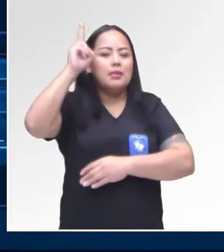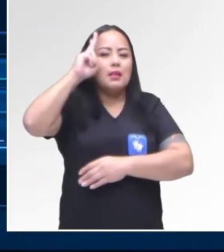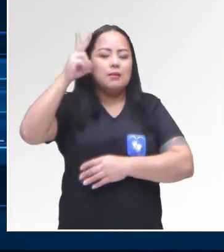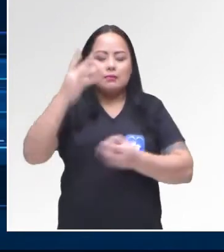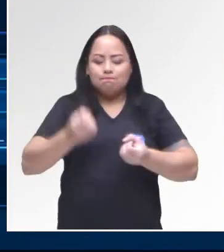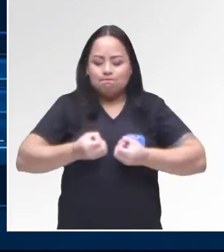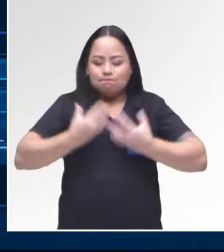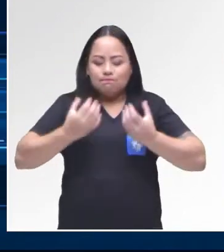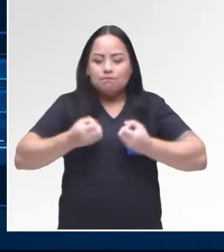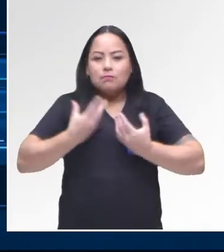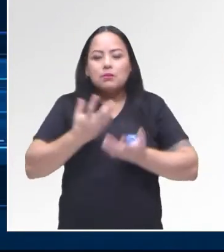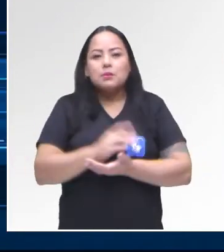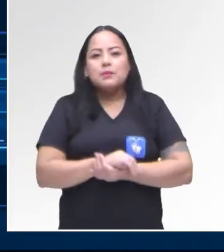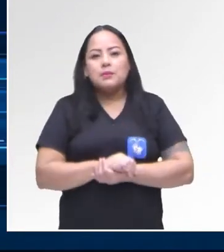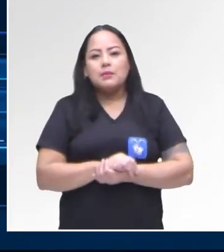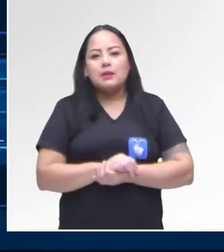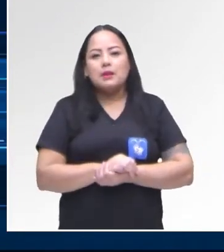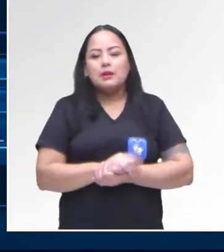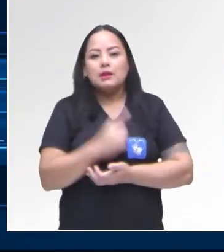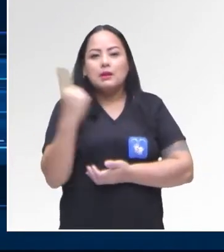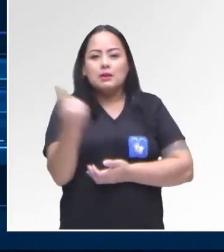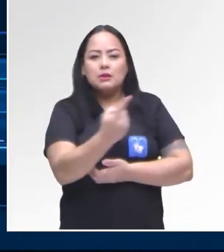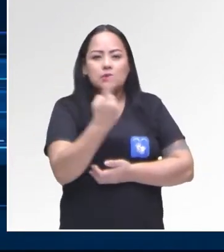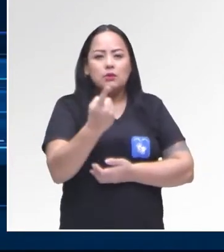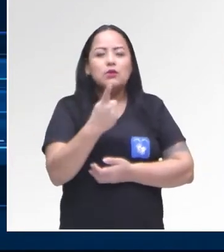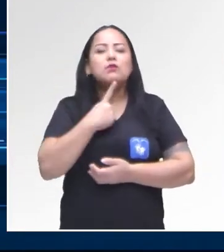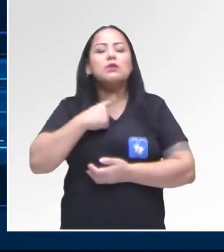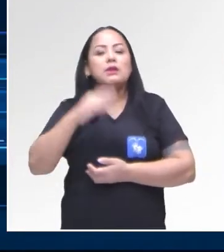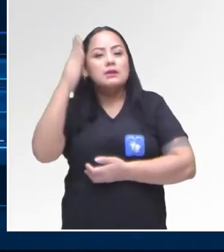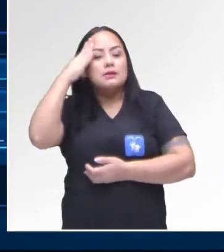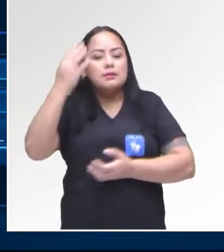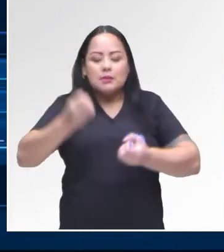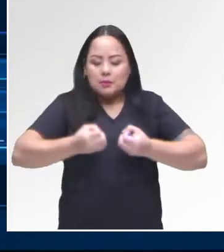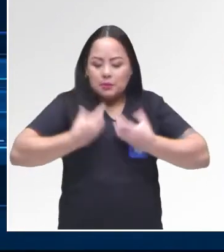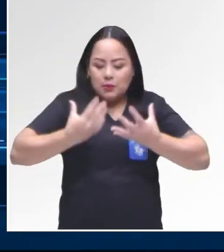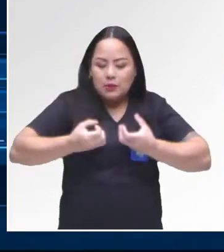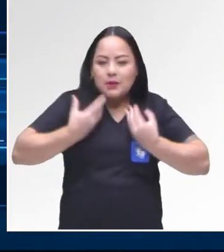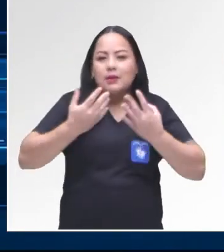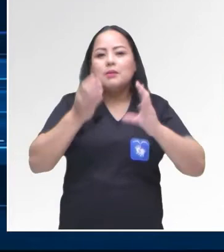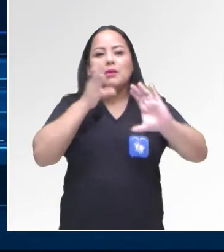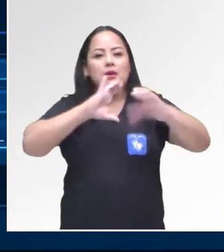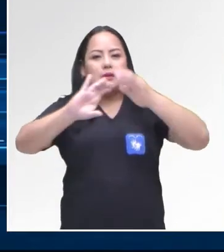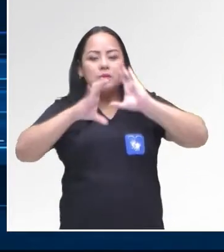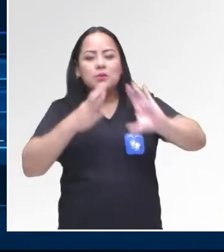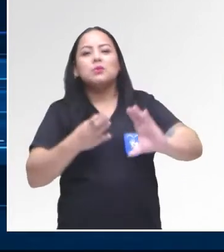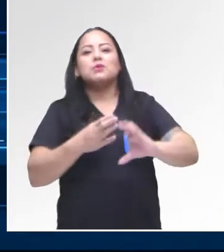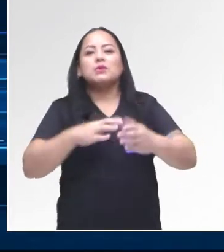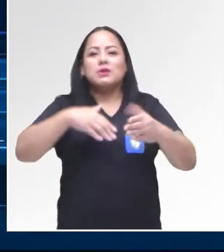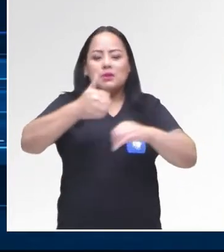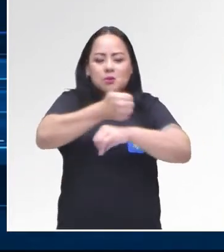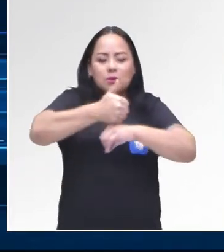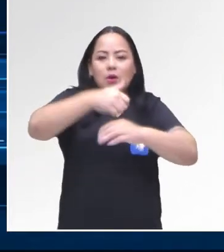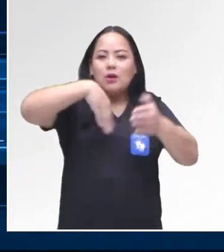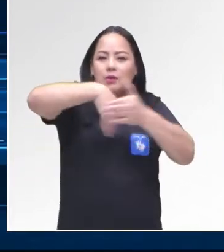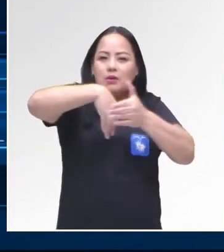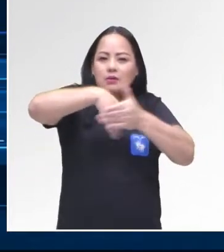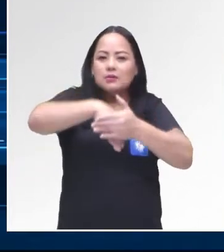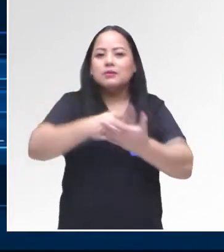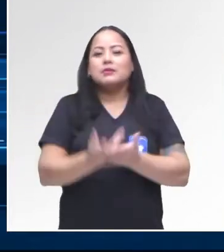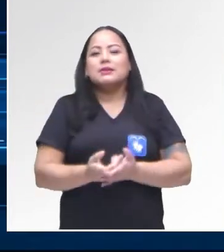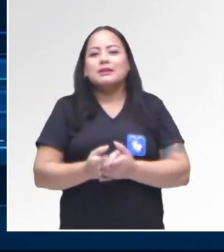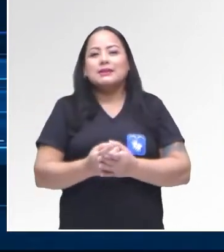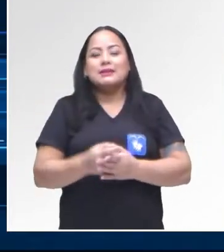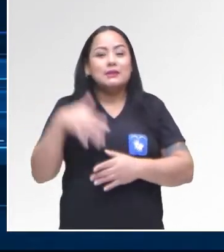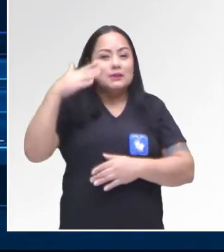lembrados também. E nós queremos saber, olha, poemas, músicas, né? Os jogadores, enfim, muita gente, os